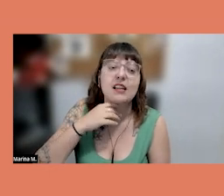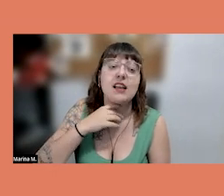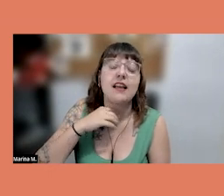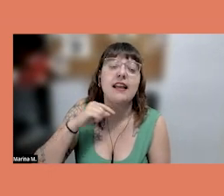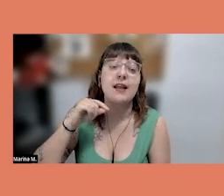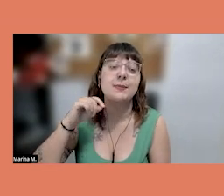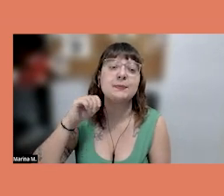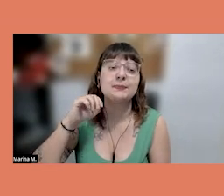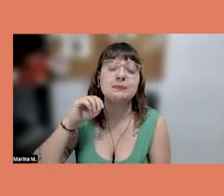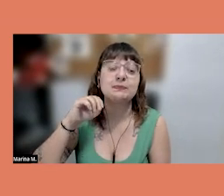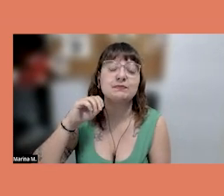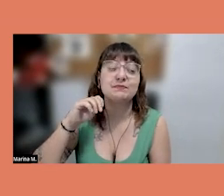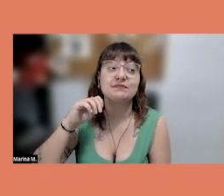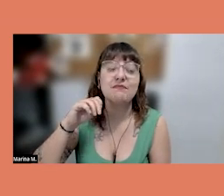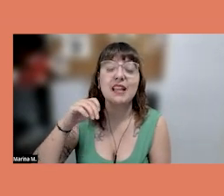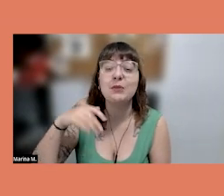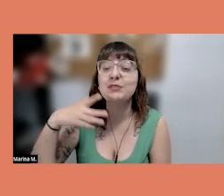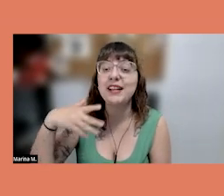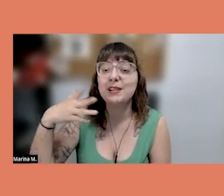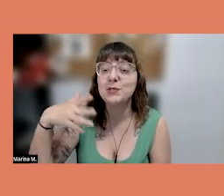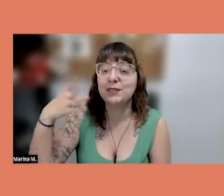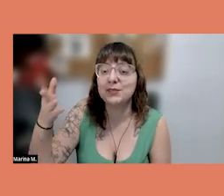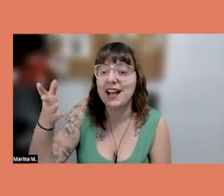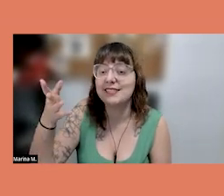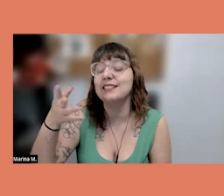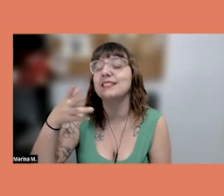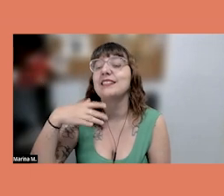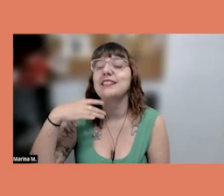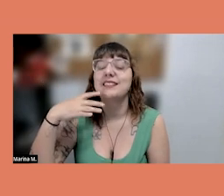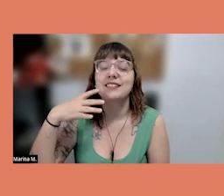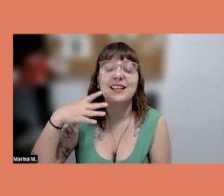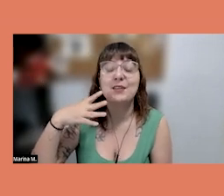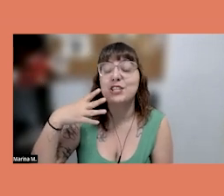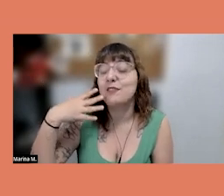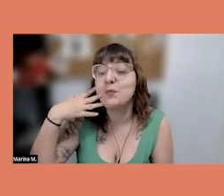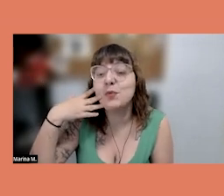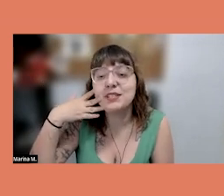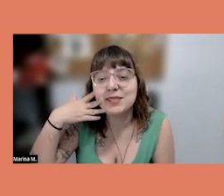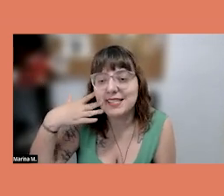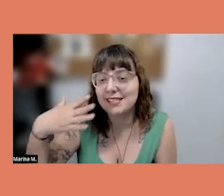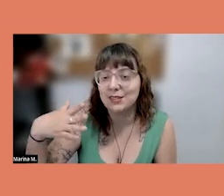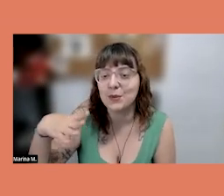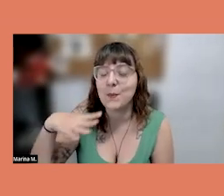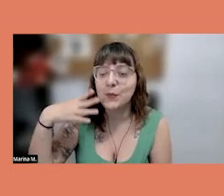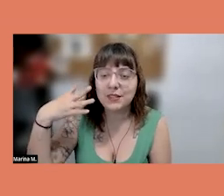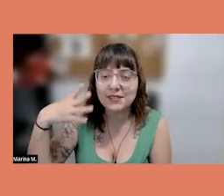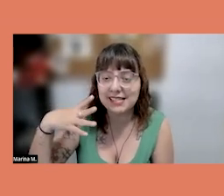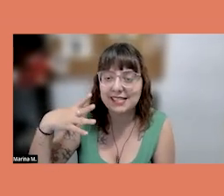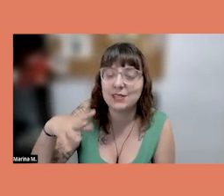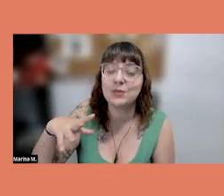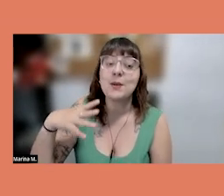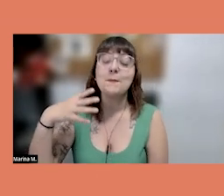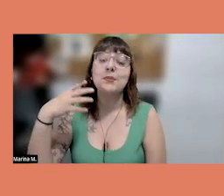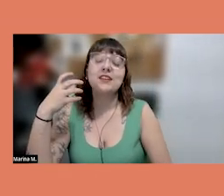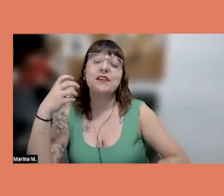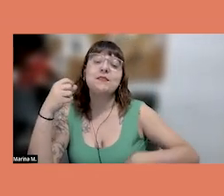ArcGIS. É, quando falaram de dados raster, eu achava muito